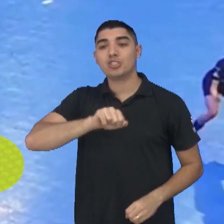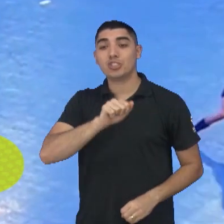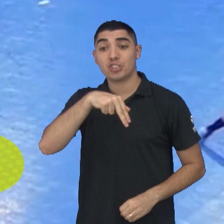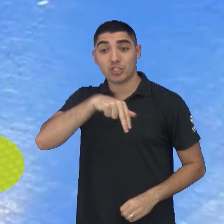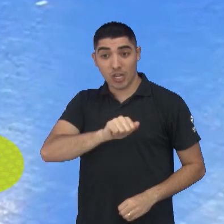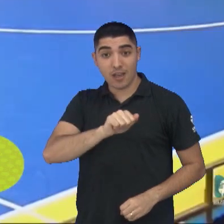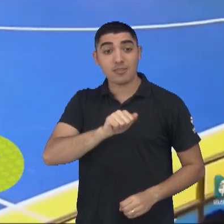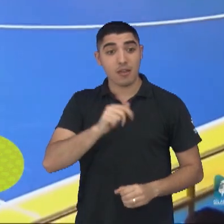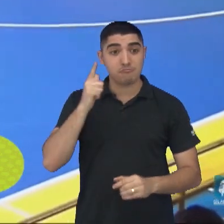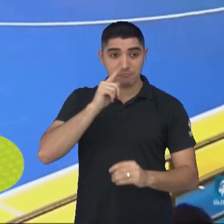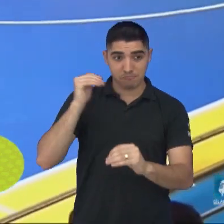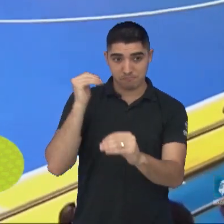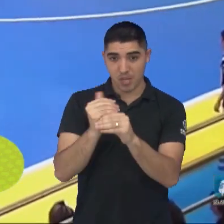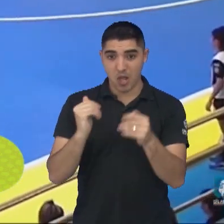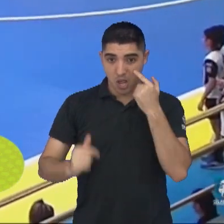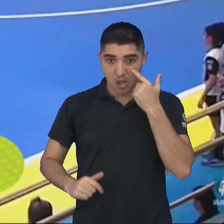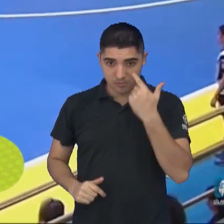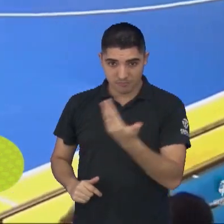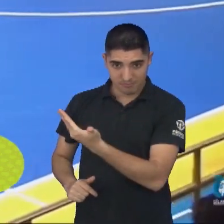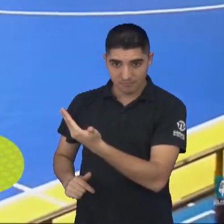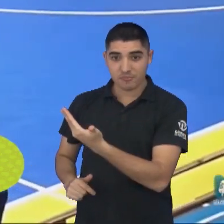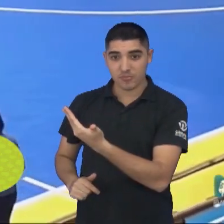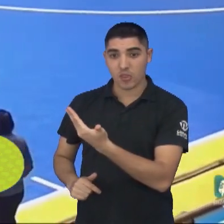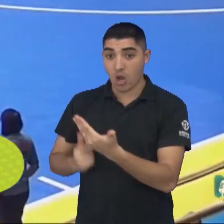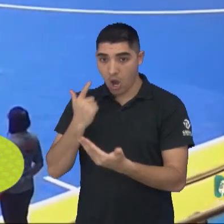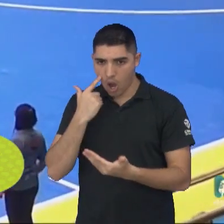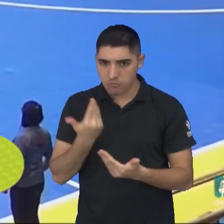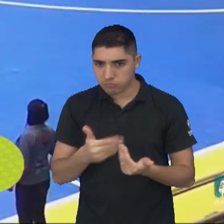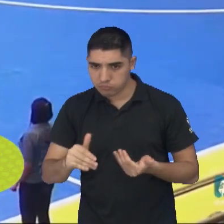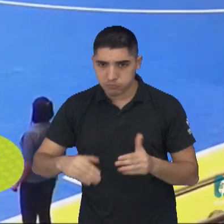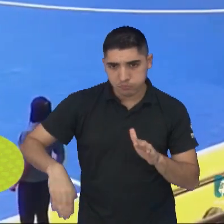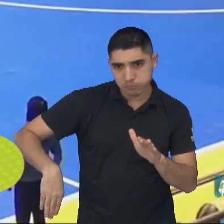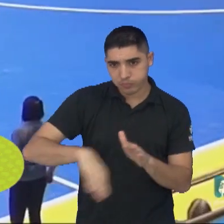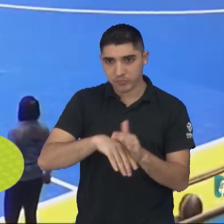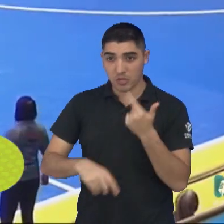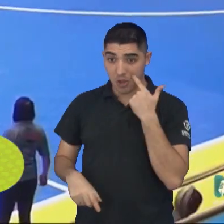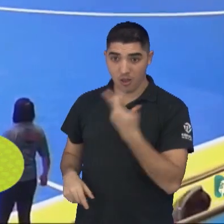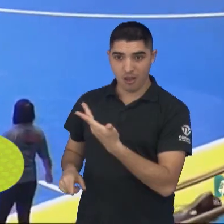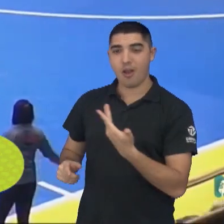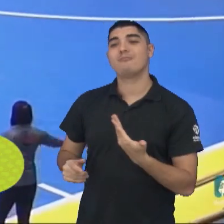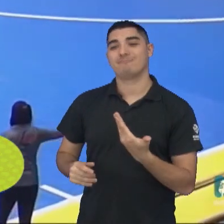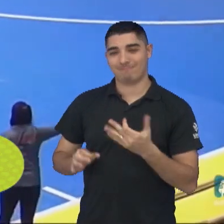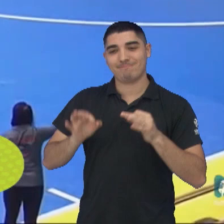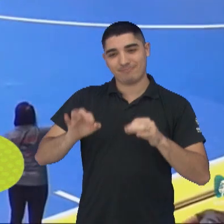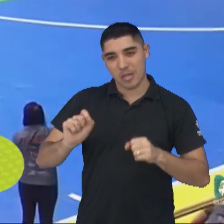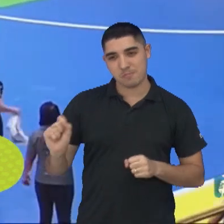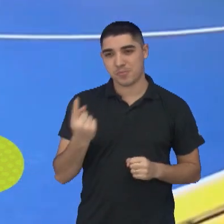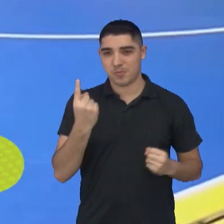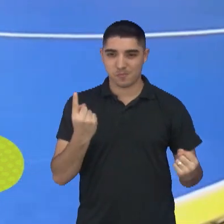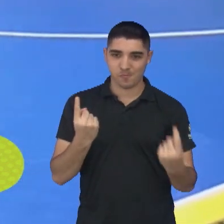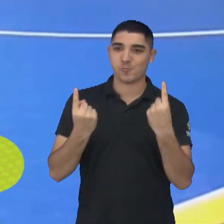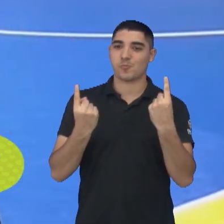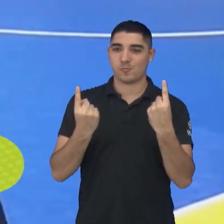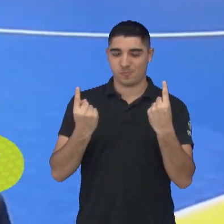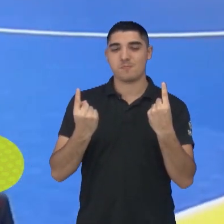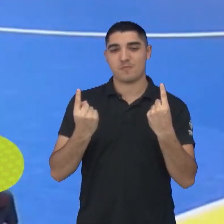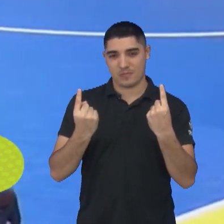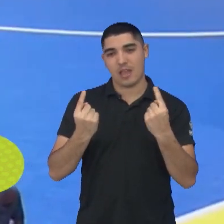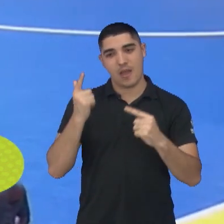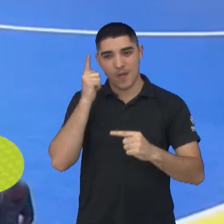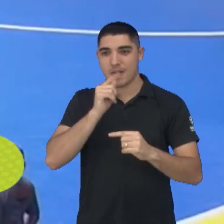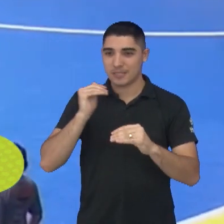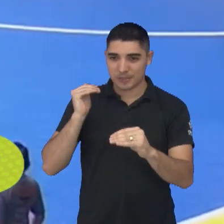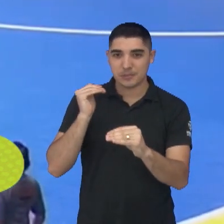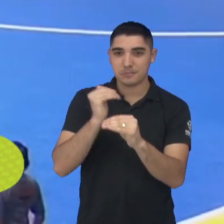empatar para o São José você vai ver aí ó olha só recuperou dominou na frente da área com tranquilidade na frente da goleira colocou lá dentro de perna